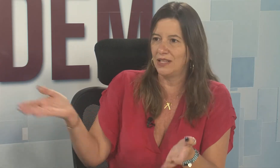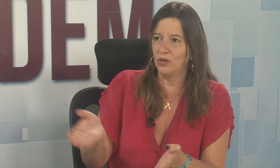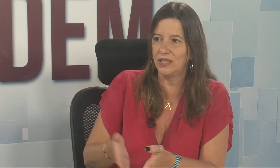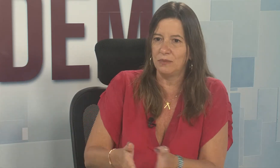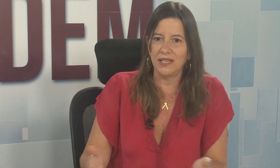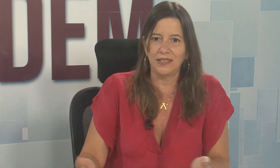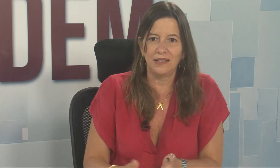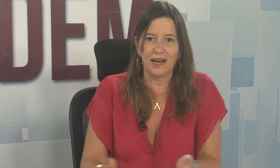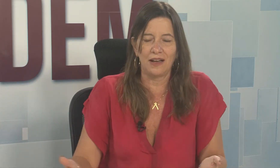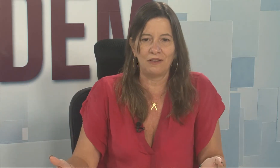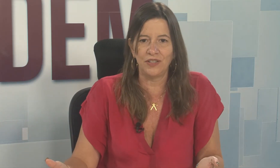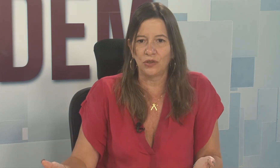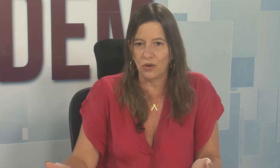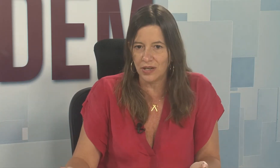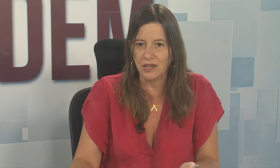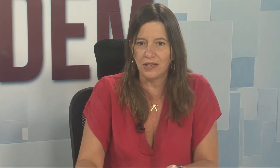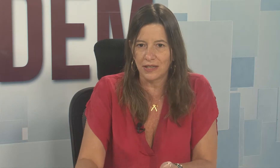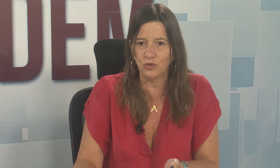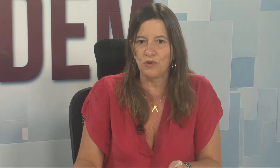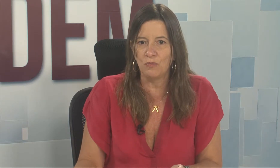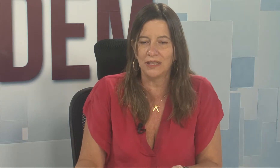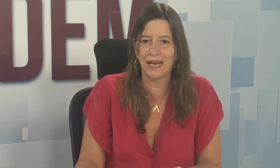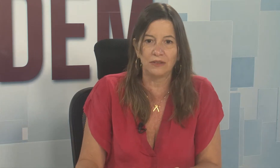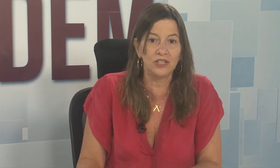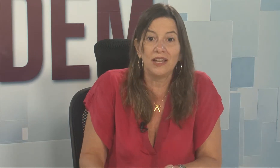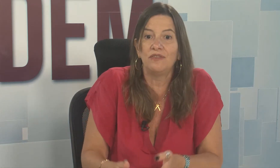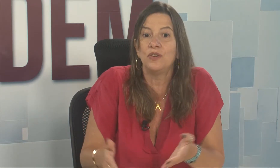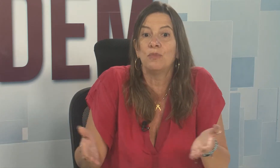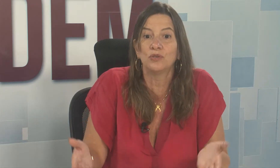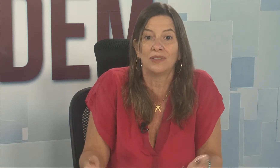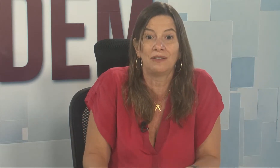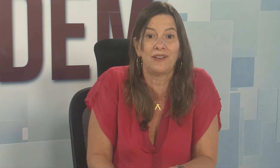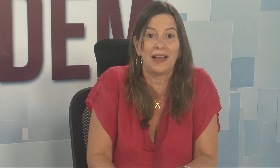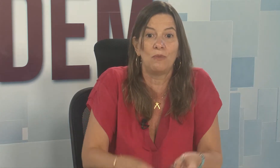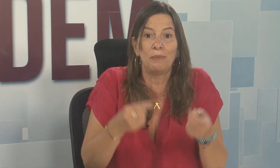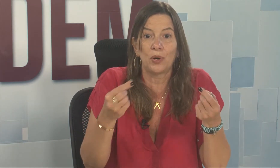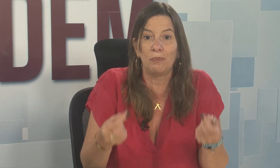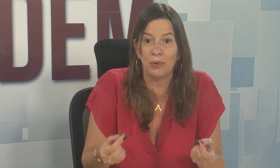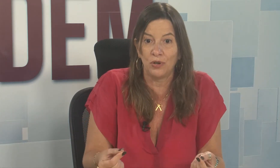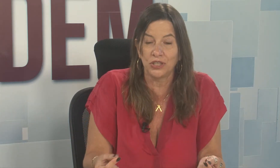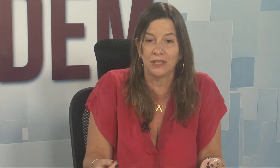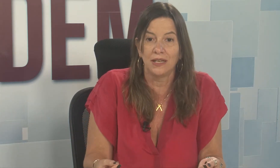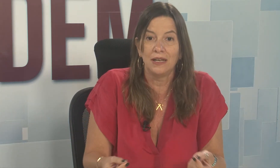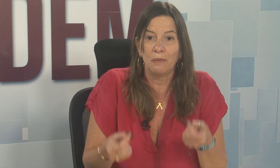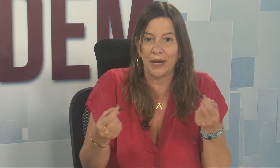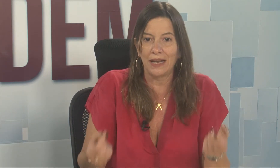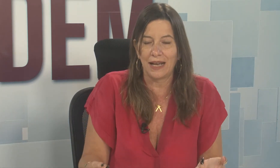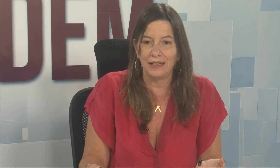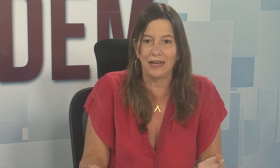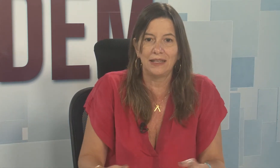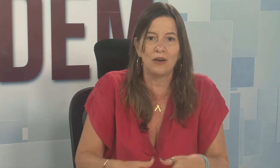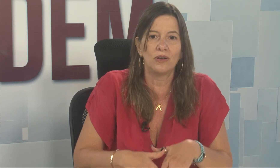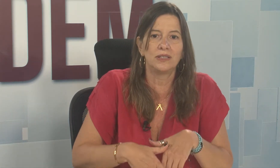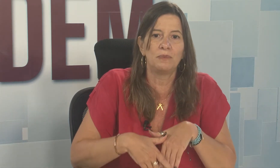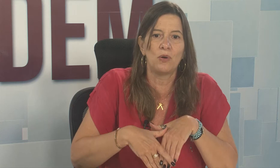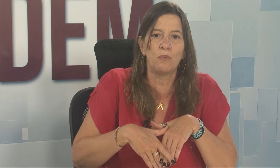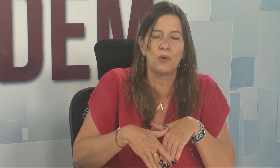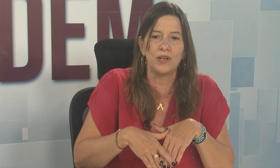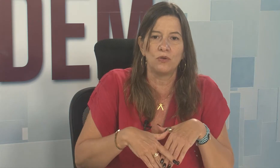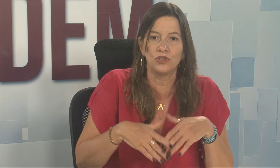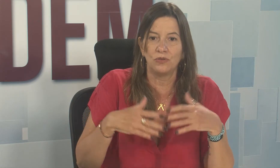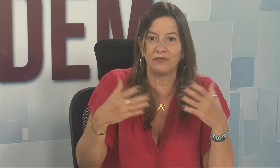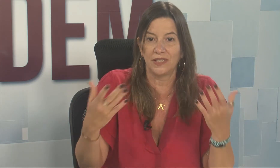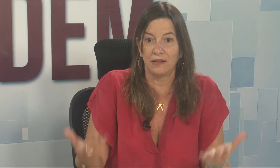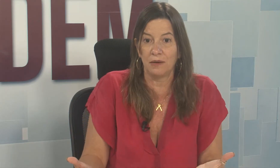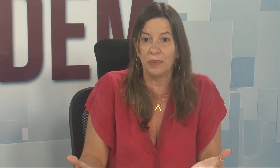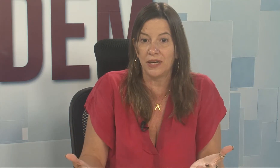campanha, mais 2 meses entre a vitória e assumir o mandato. Ninguém viu o Bolsonaro falar uma proposta para nada. Ele até agora se preocupou